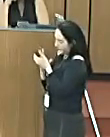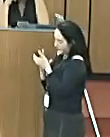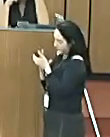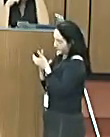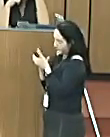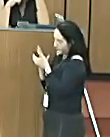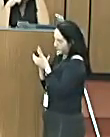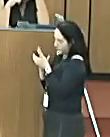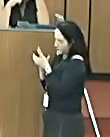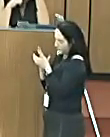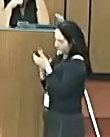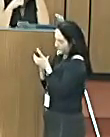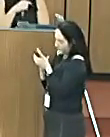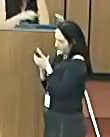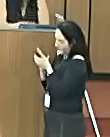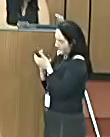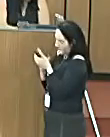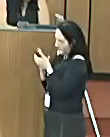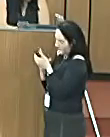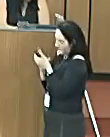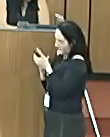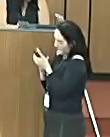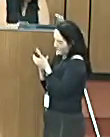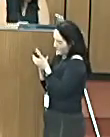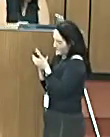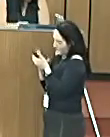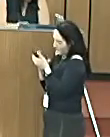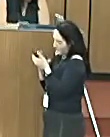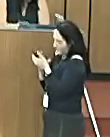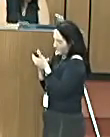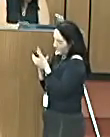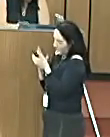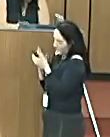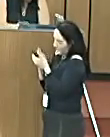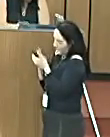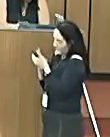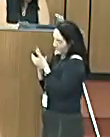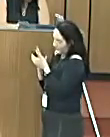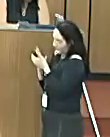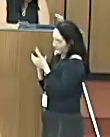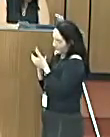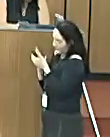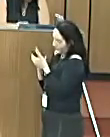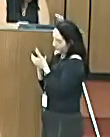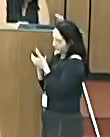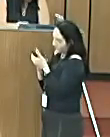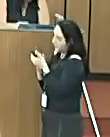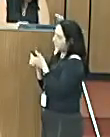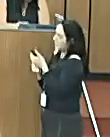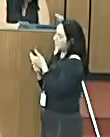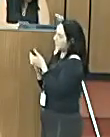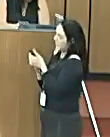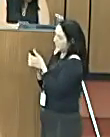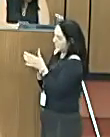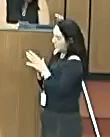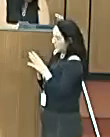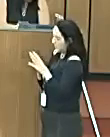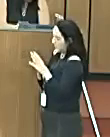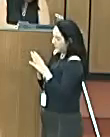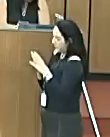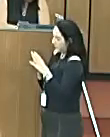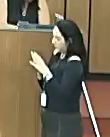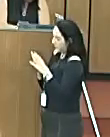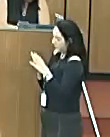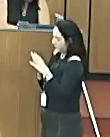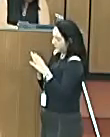que precisa muito da mão do governo para mudar essa história ea partir de então nós começamos aí